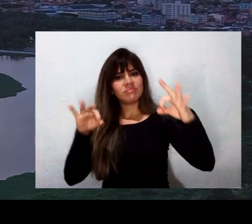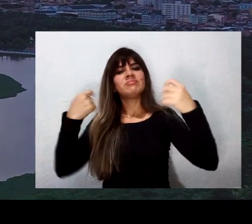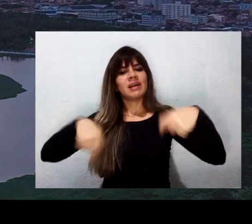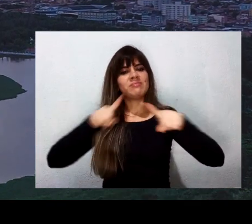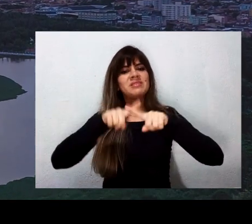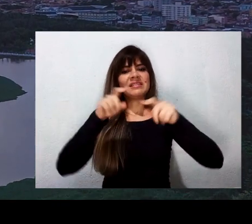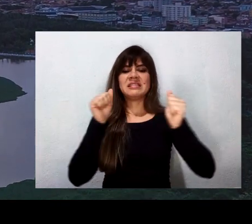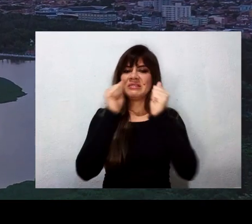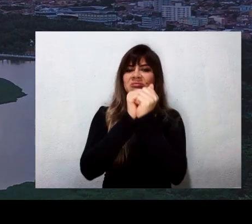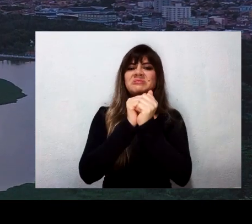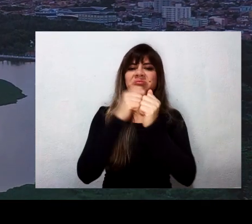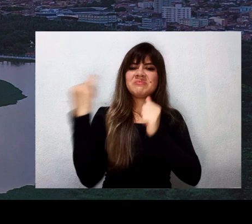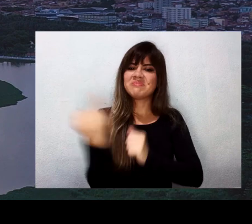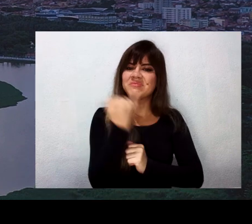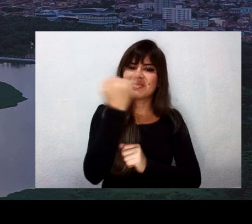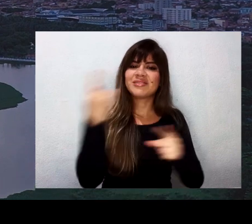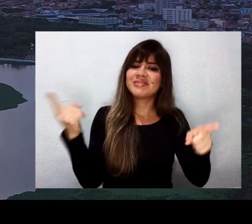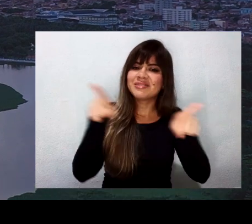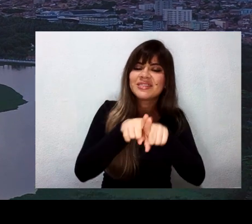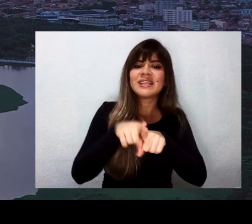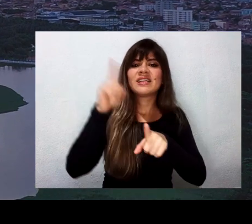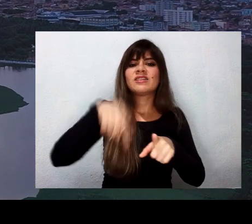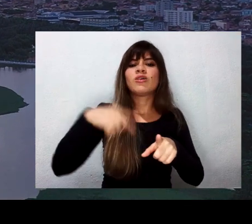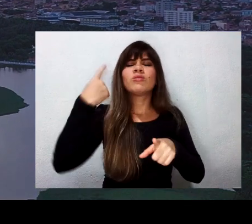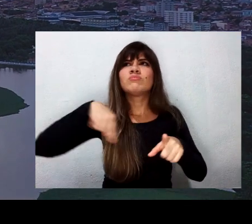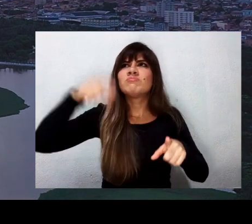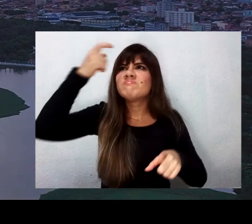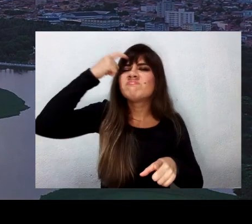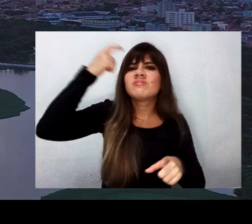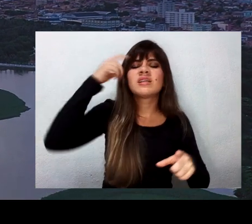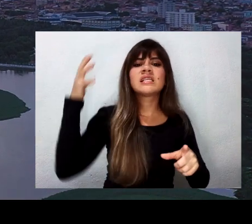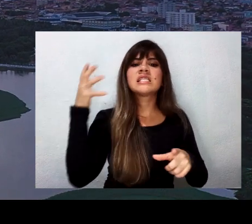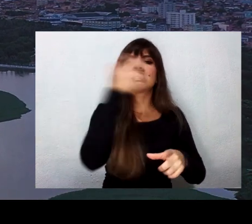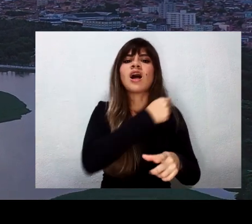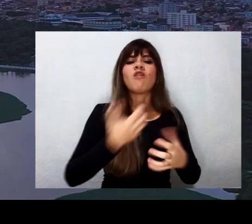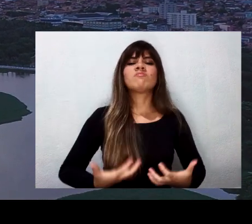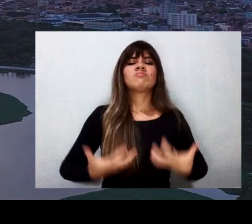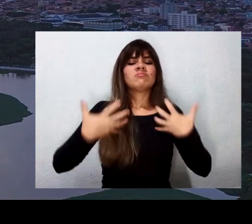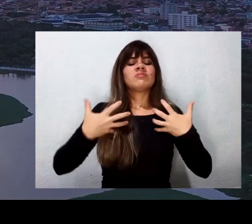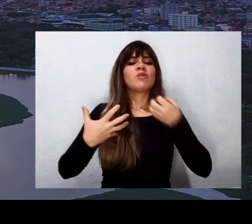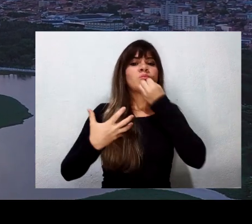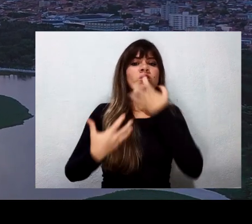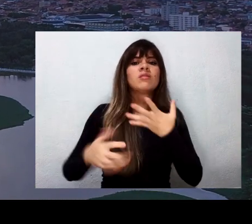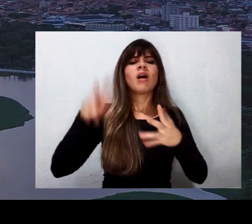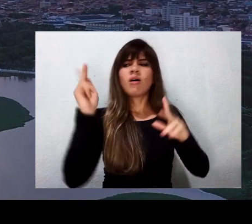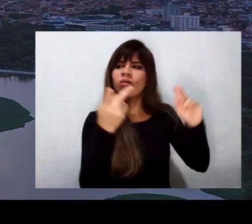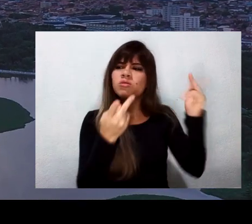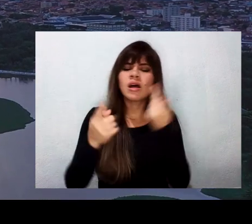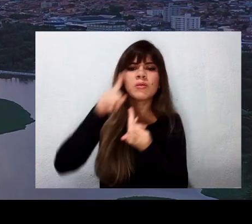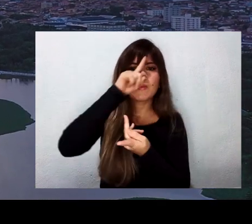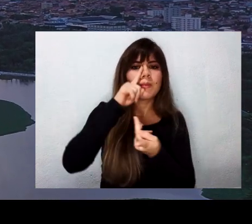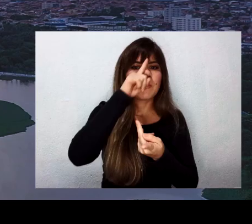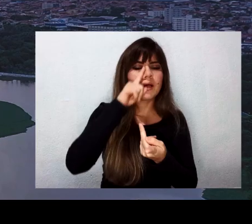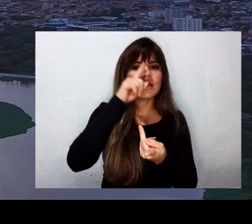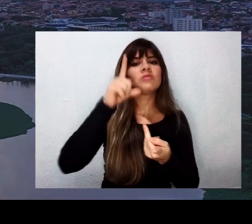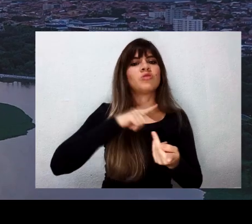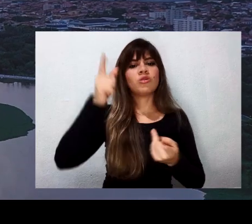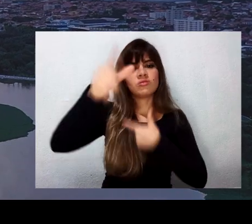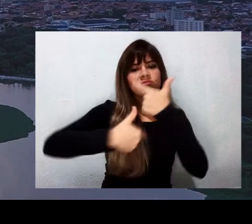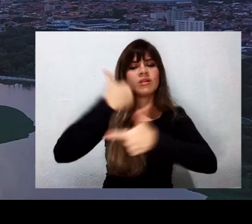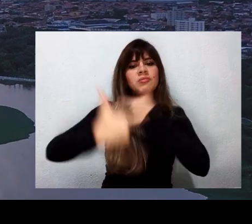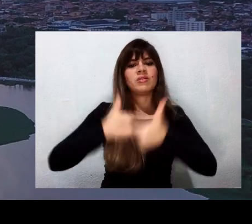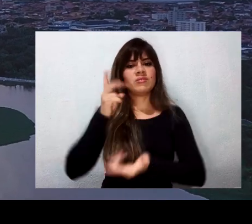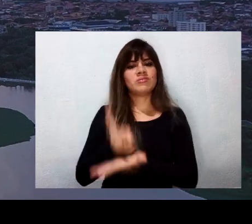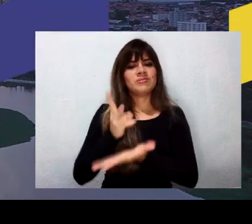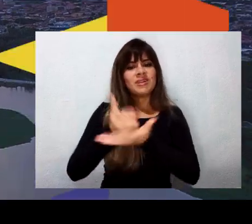distantes, reconstruindo agora para chegarmos no futuro possível, sãs, salvos e inspirados. Apesar dos perigos,